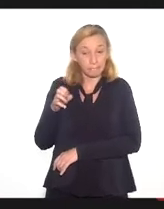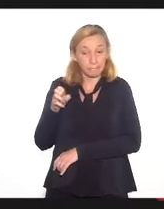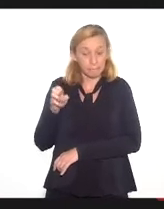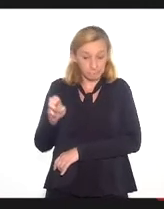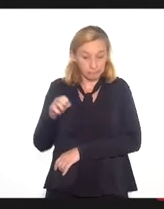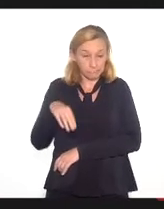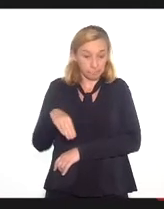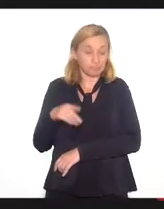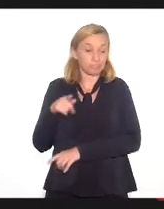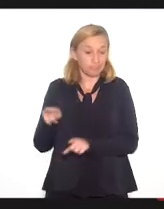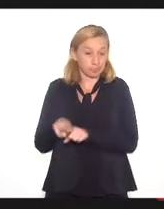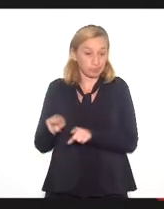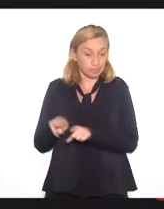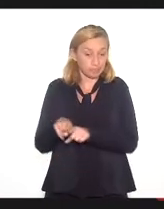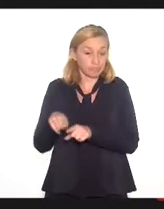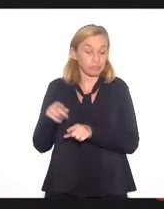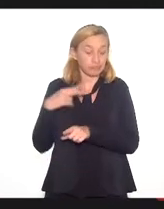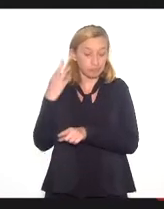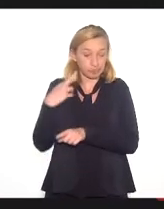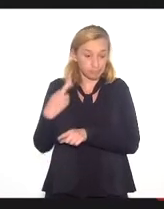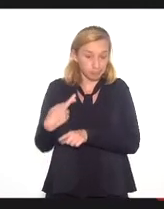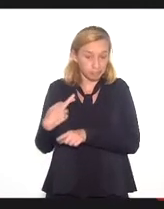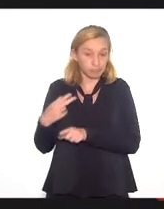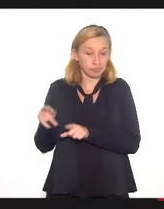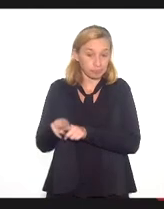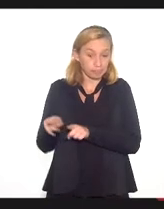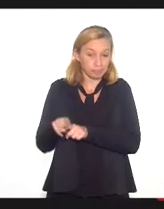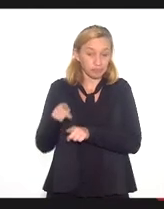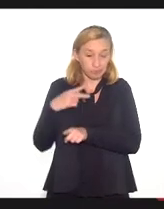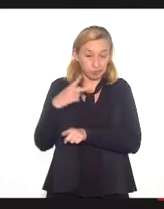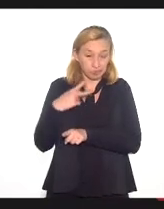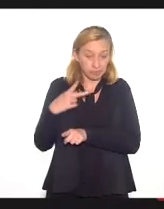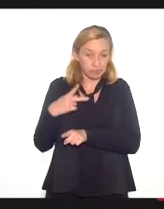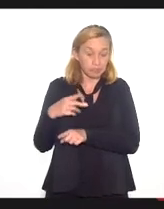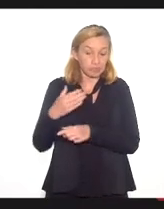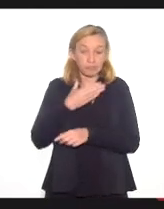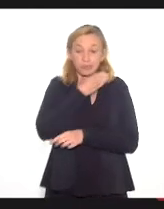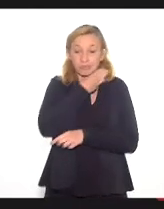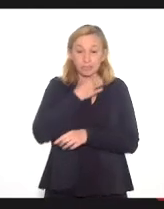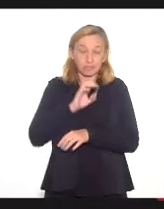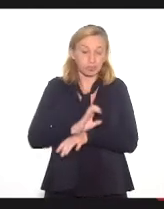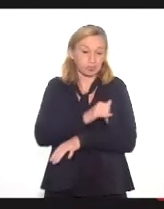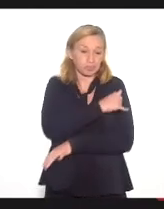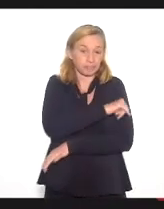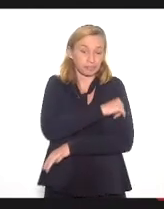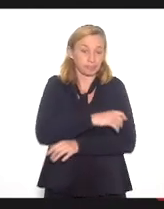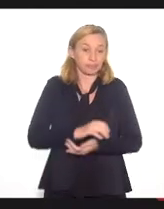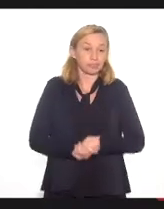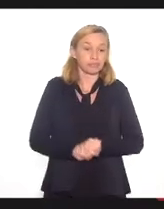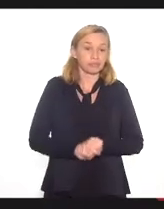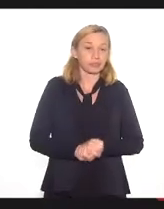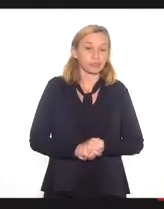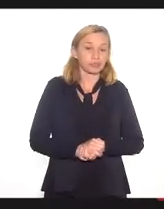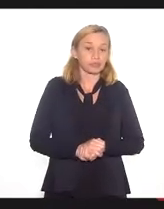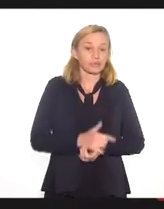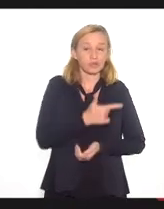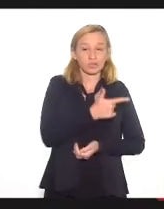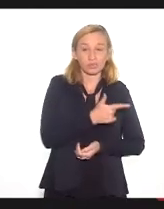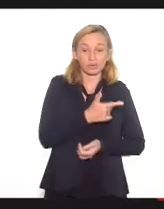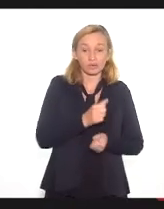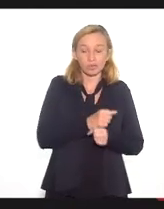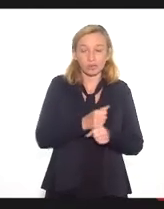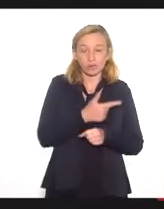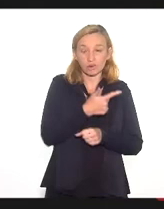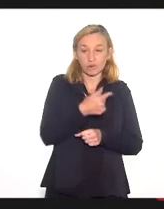vem a década a própria deputada Renata citando aquela crise estrutural do estado do Rio de Janeiro ele a década desde os anos 70 nós